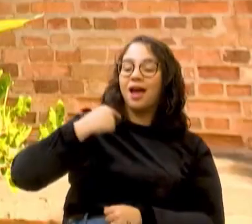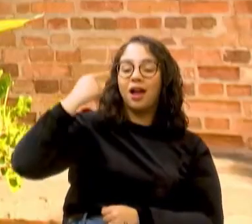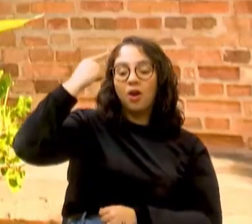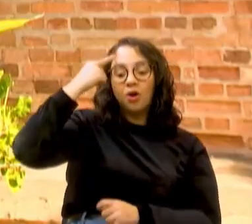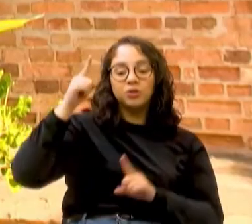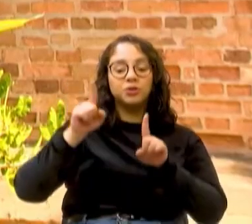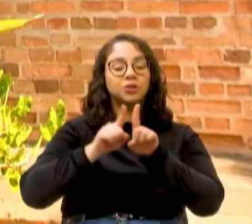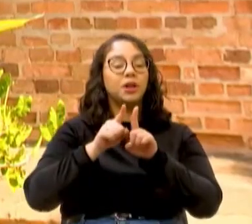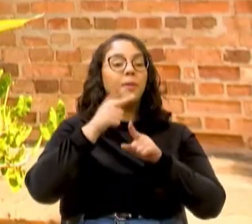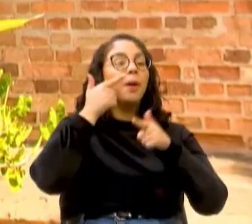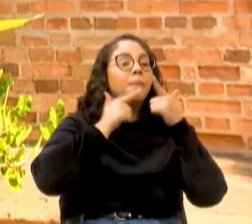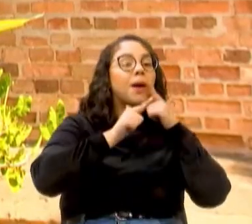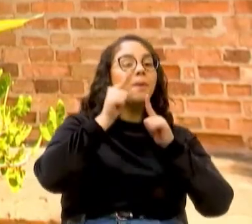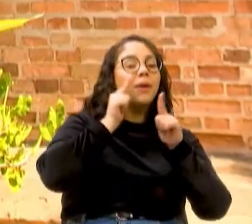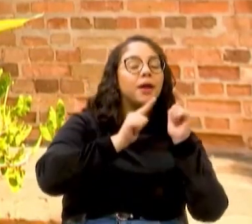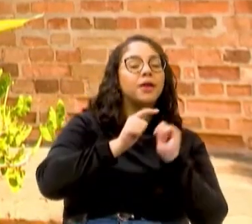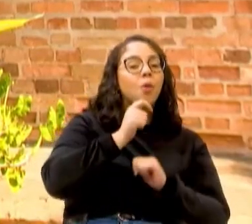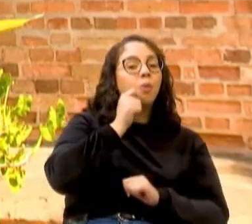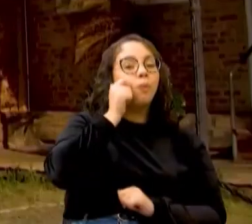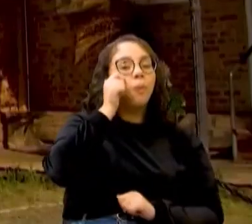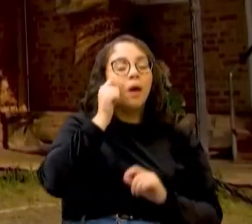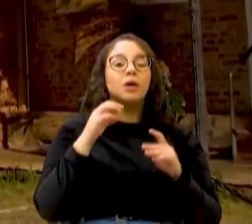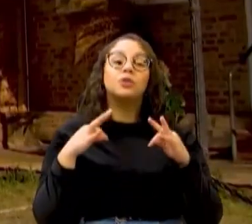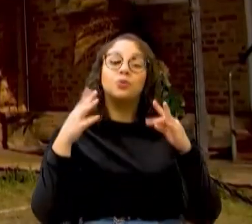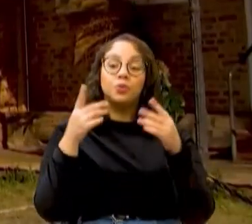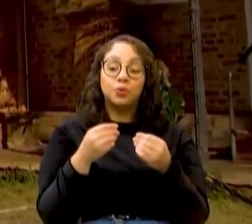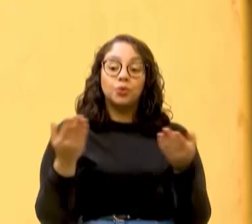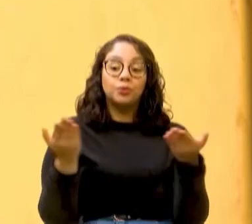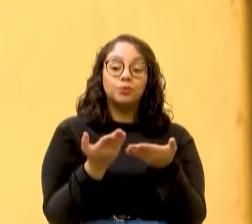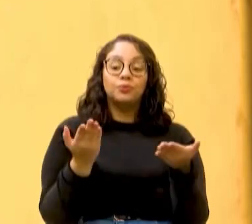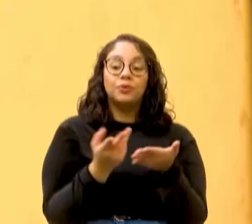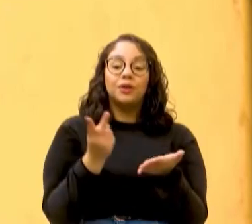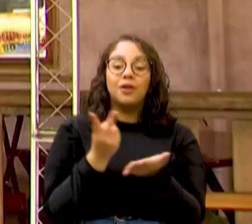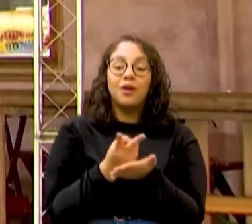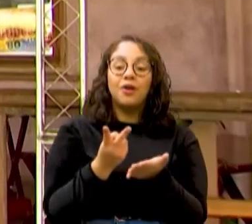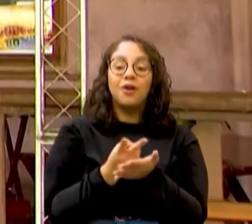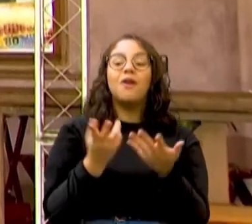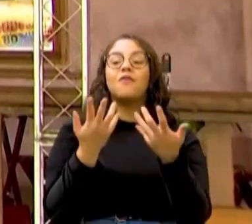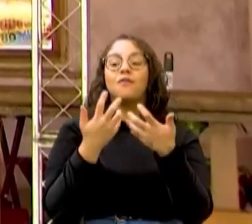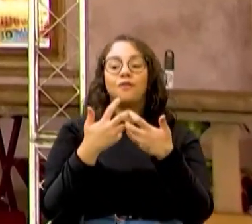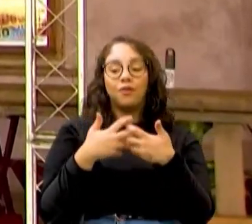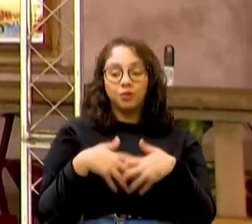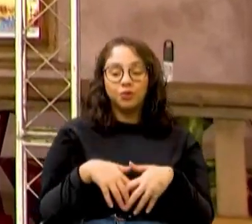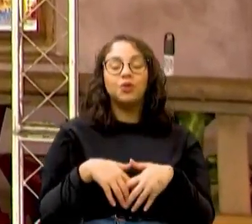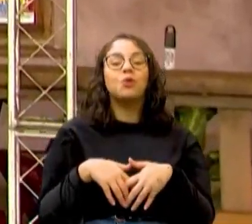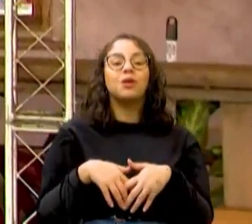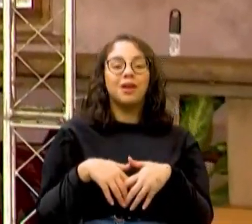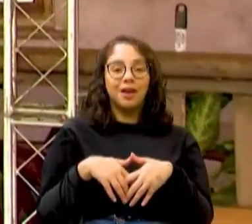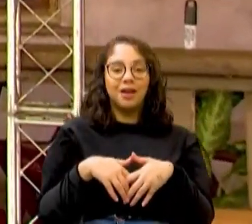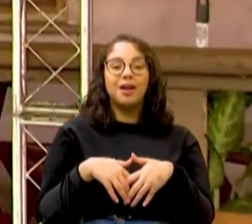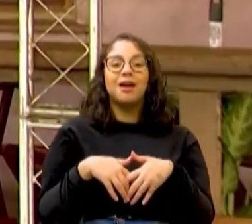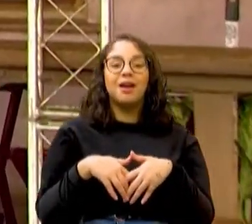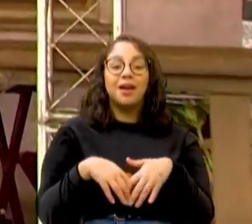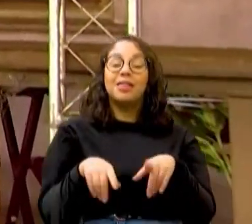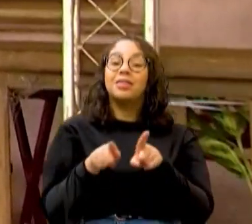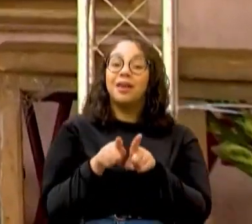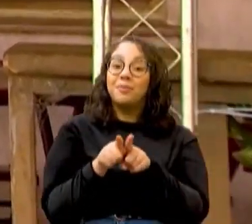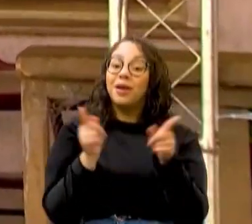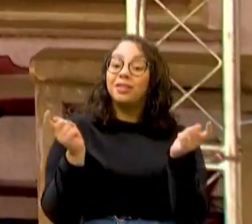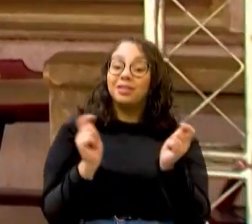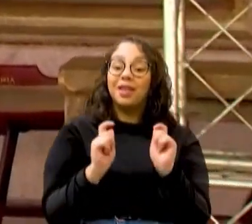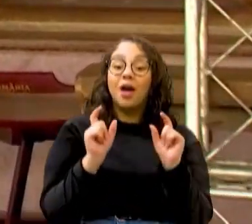o relógio a barbearia e isso tudo hoje ainda em funcionamento né e ainda